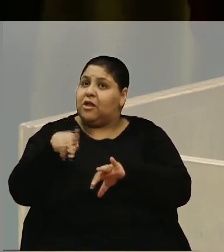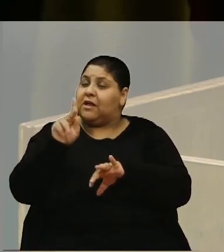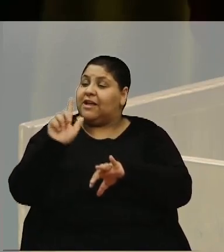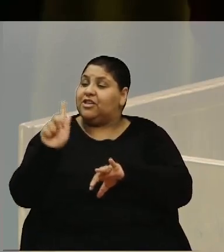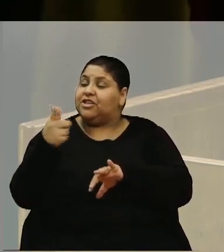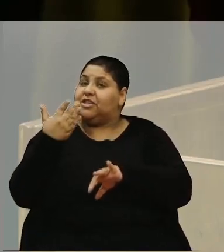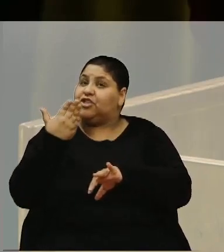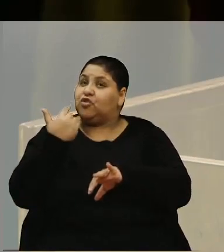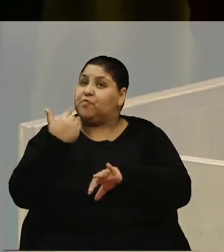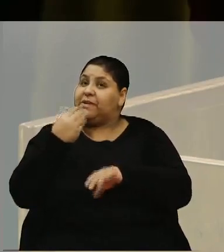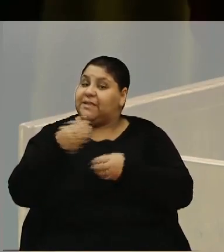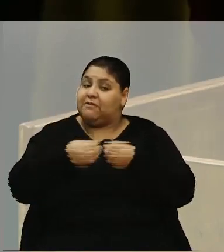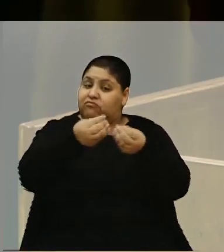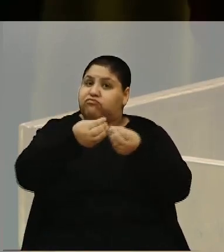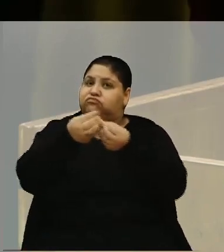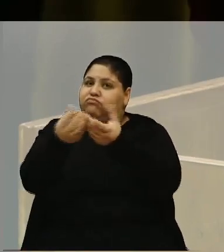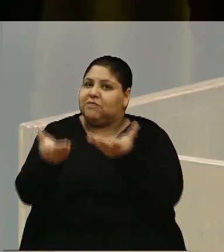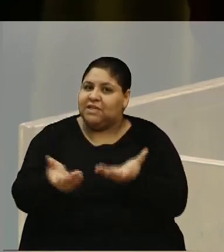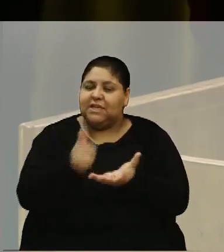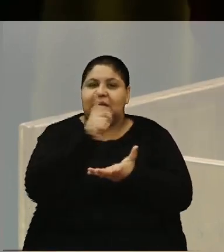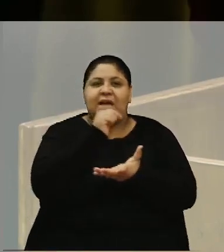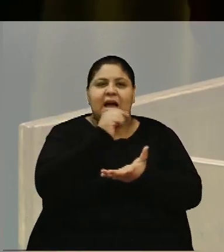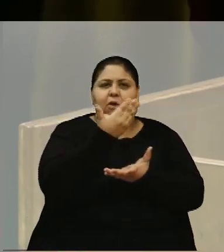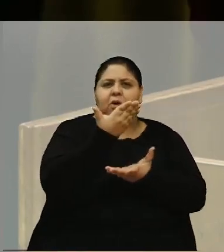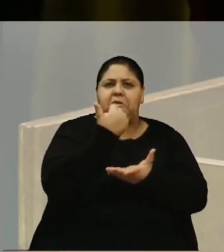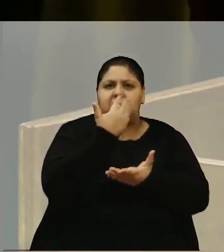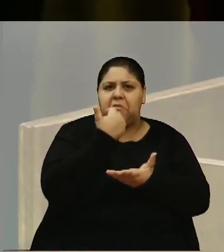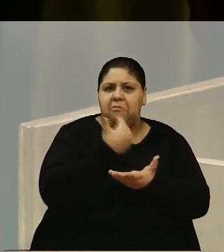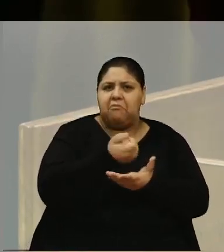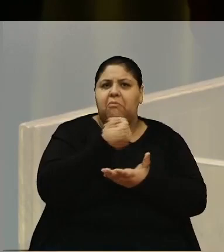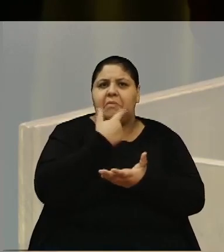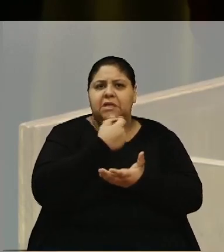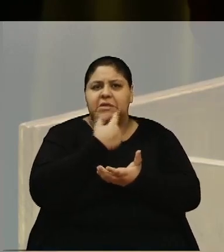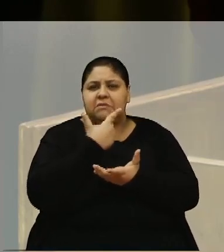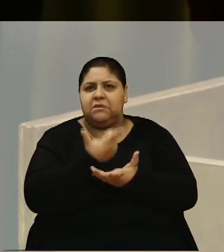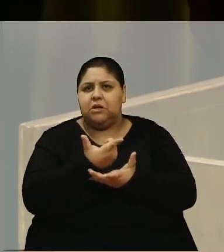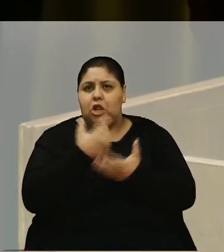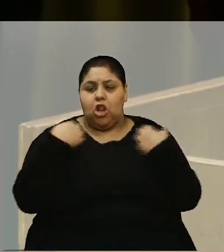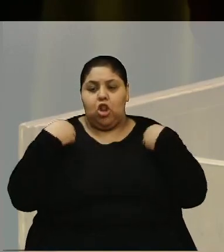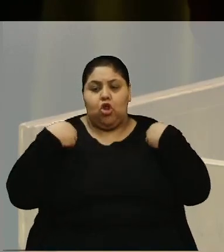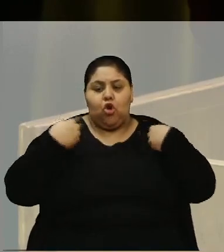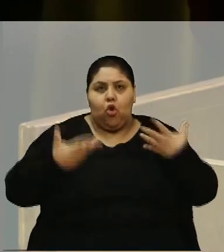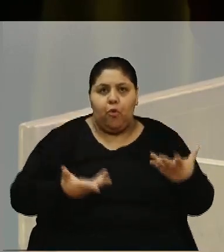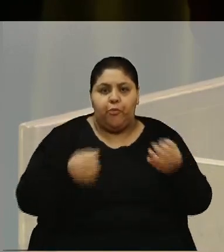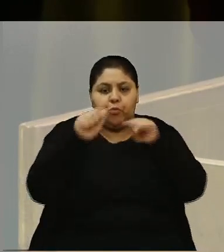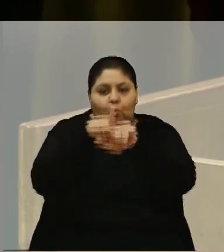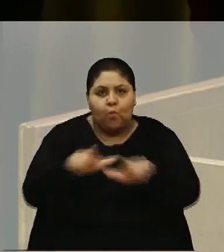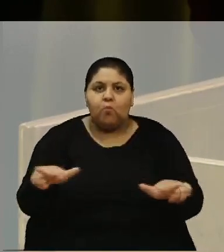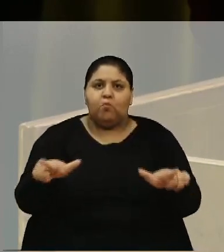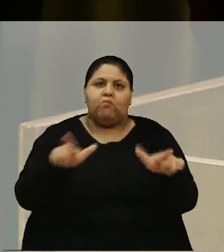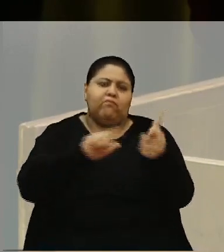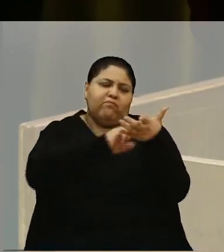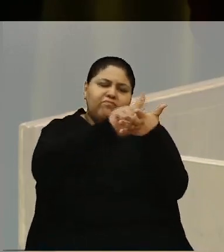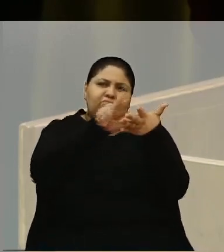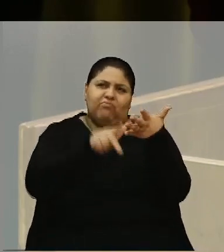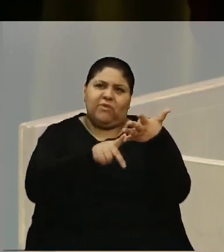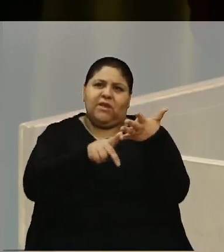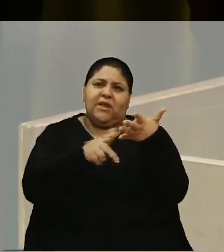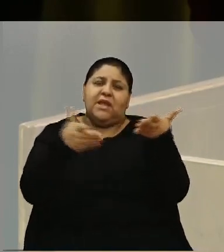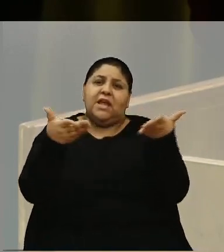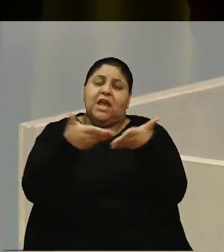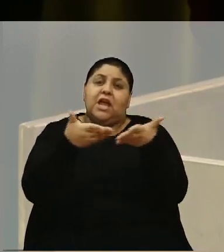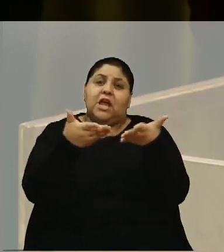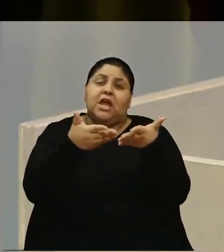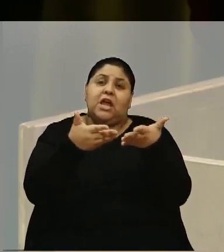gente entregou, entre água, alimento, medicação, roupa, produto de higiene. A gente percorreu com a